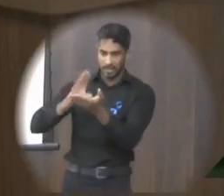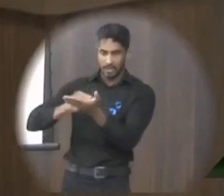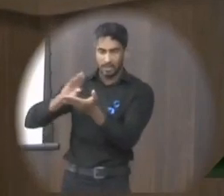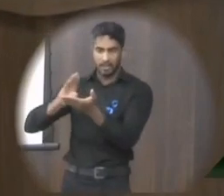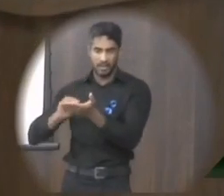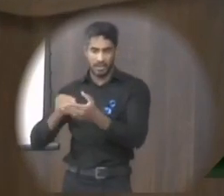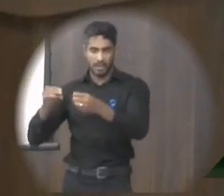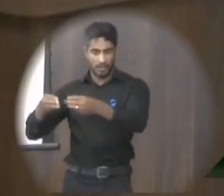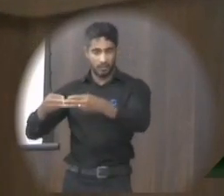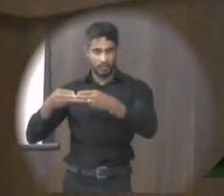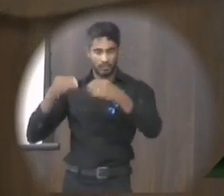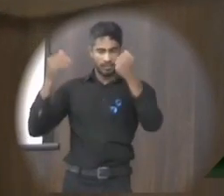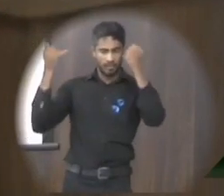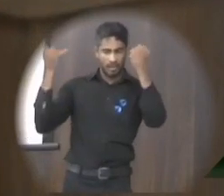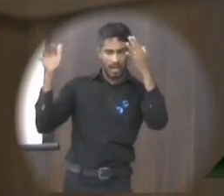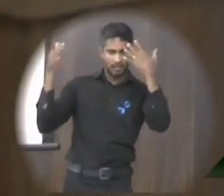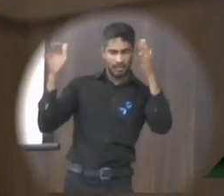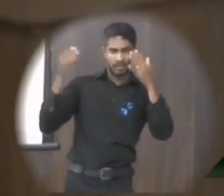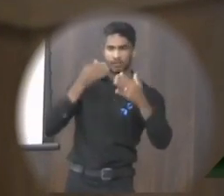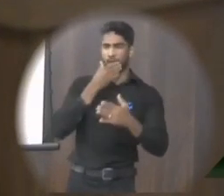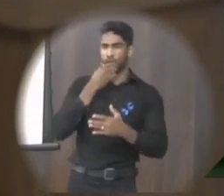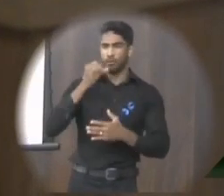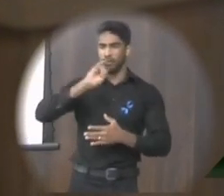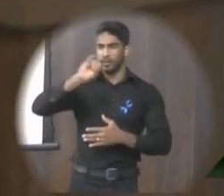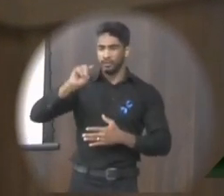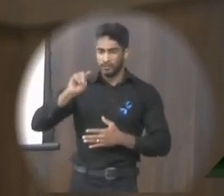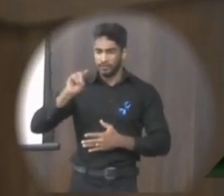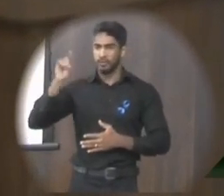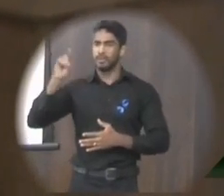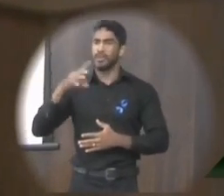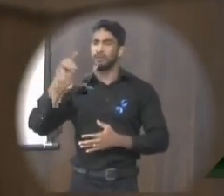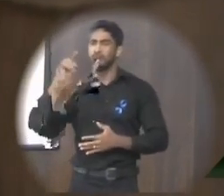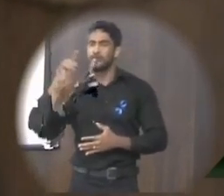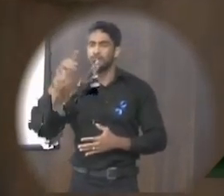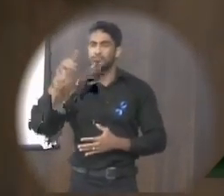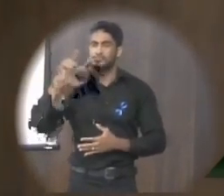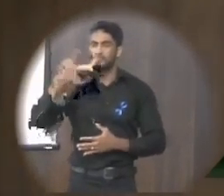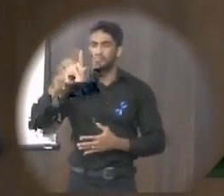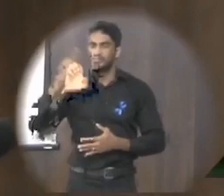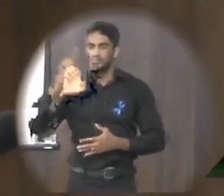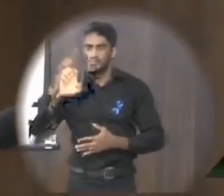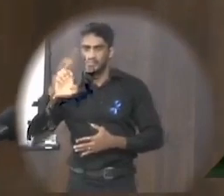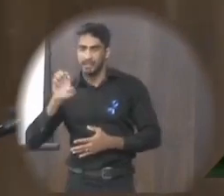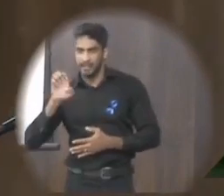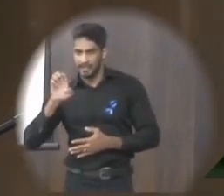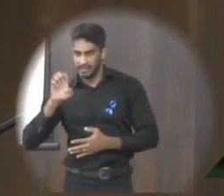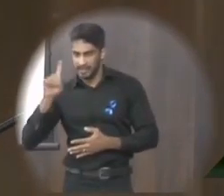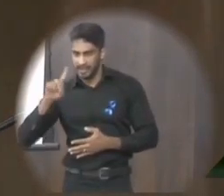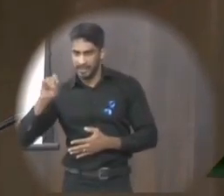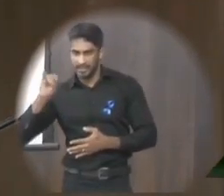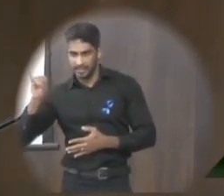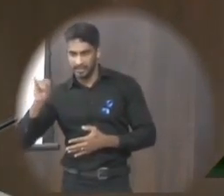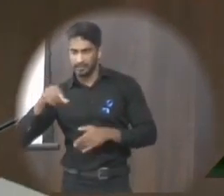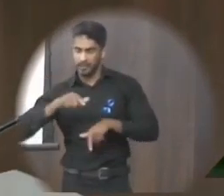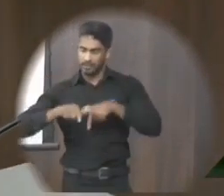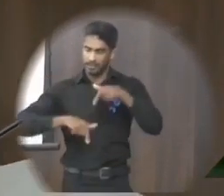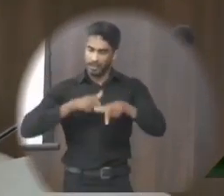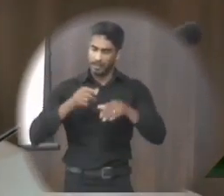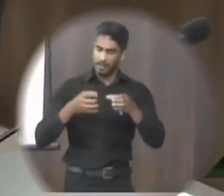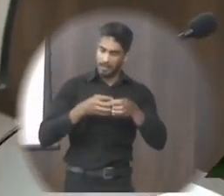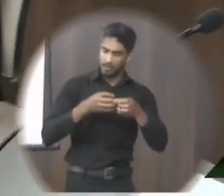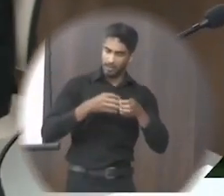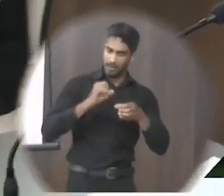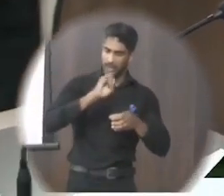voto de congratulação ao senhor José Luiz de Souza, conhecido como Zezinho do Superbom, pelos relevantes serviços prestados à comunidade de